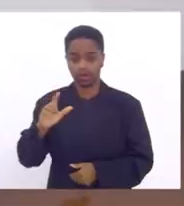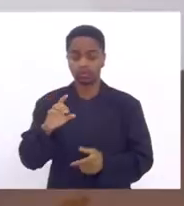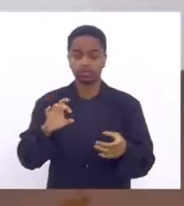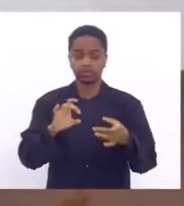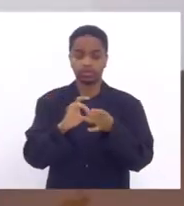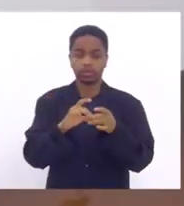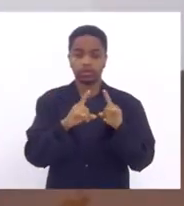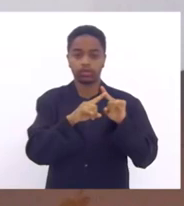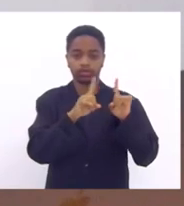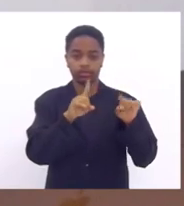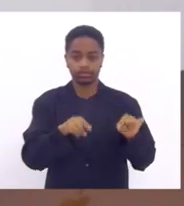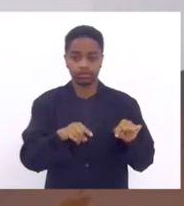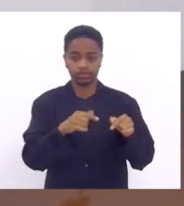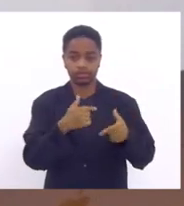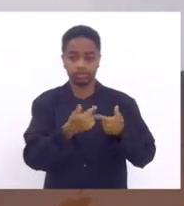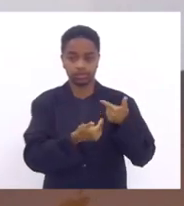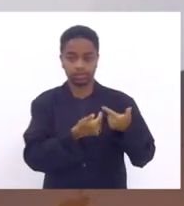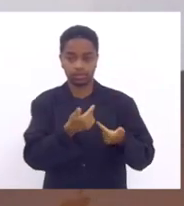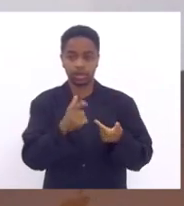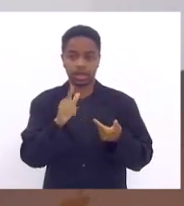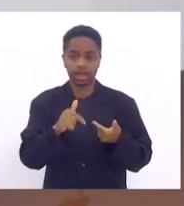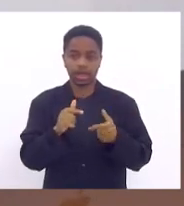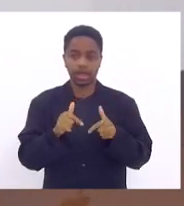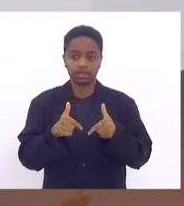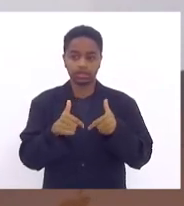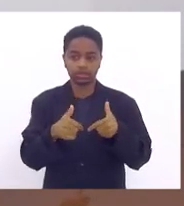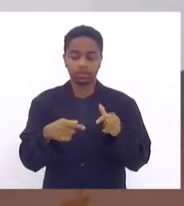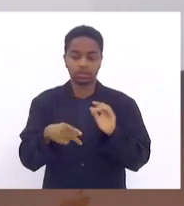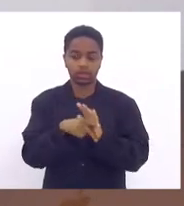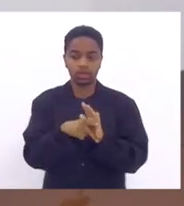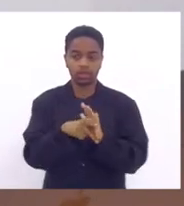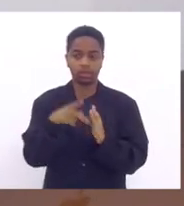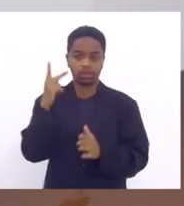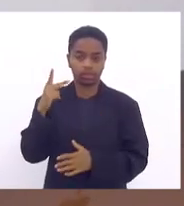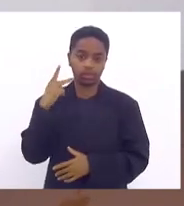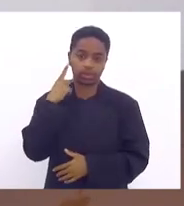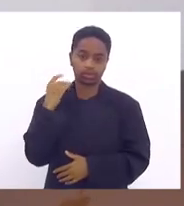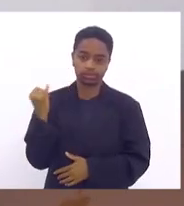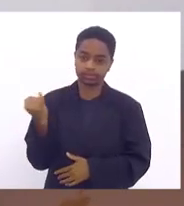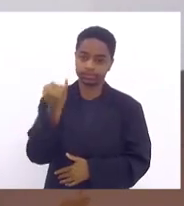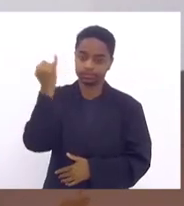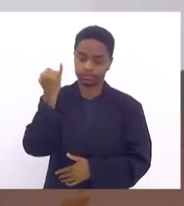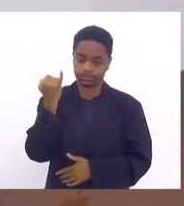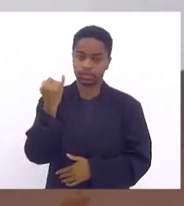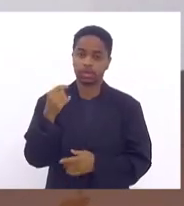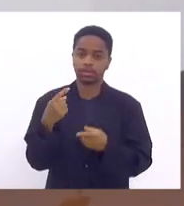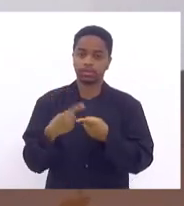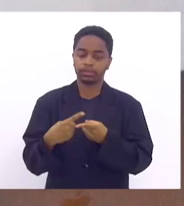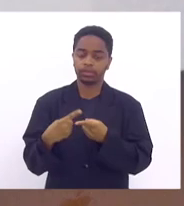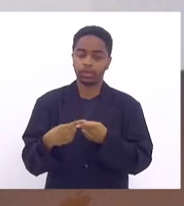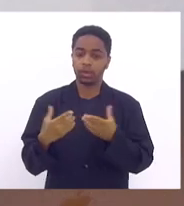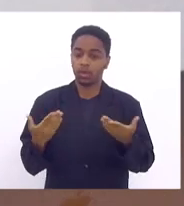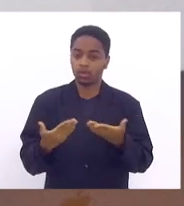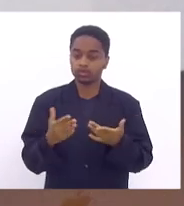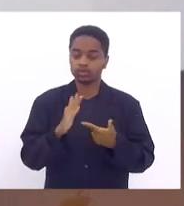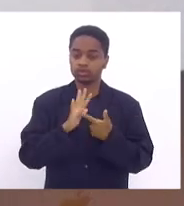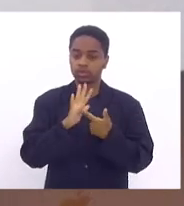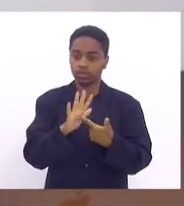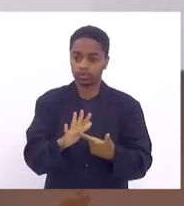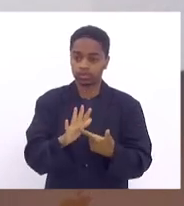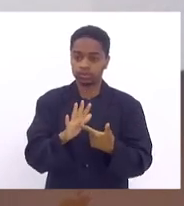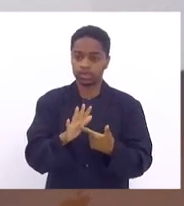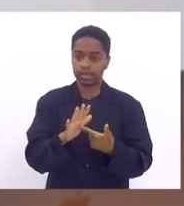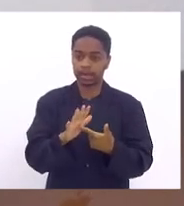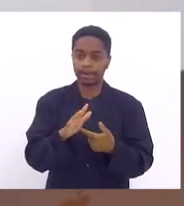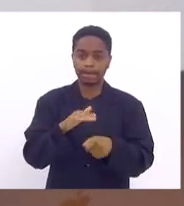tipo de de atuação das procuradoras legislativas muito importante é a atuação que diria que hoje no senado é uma das